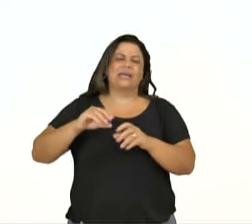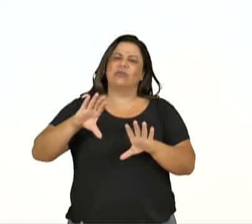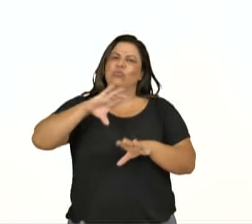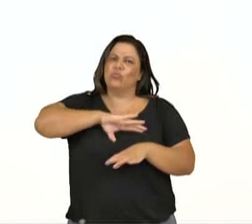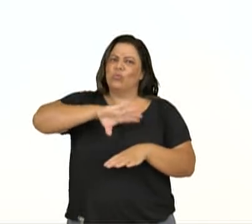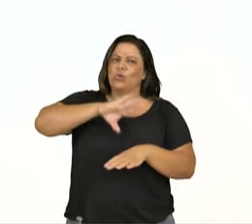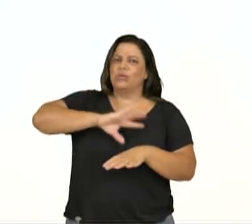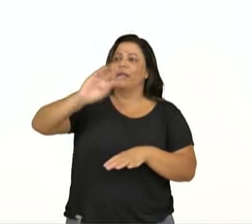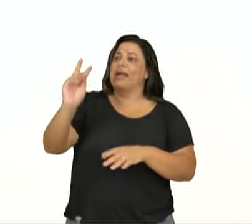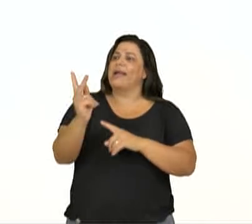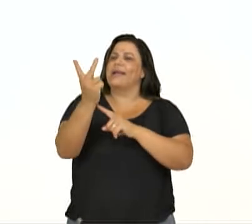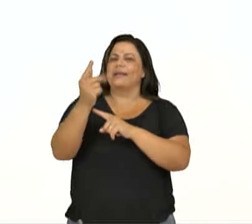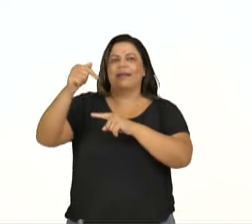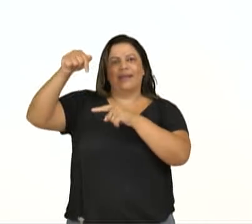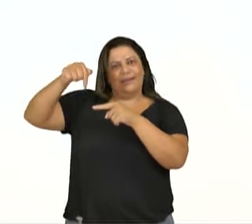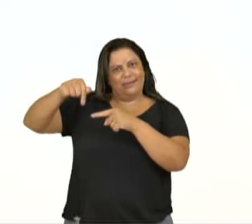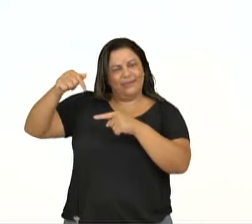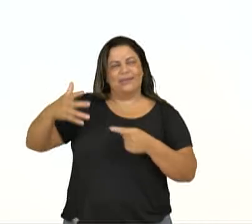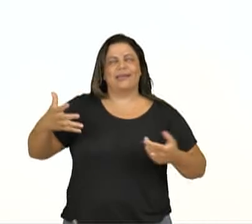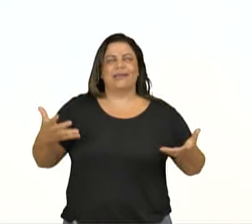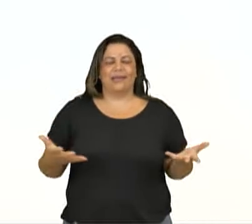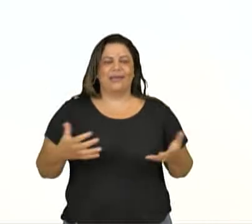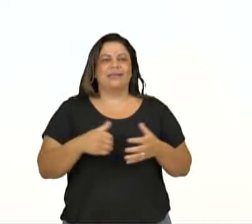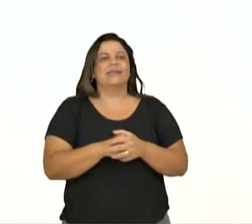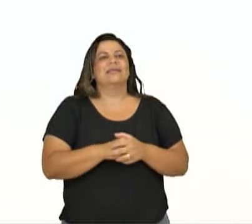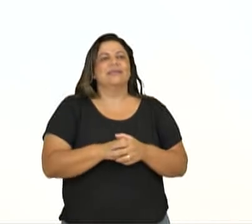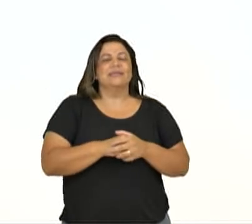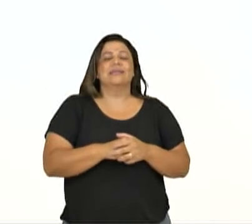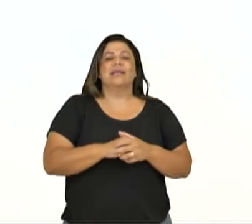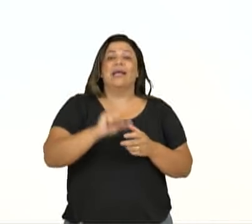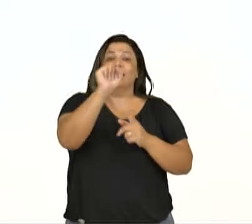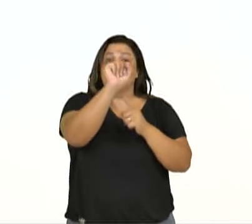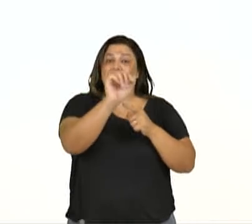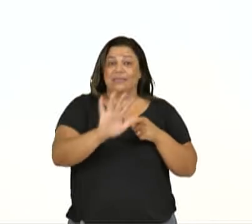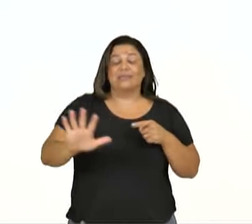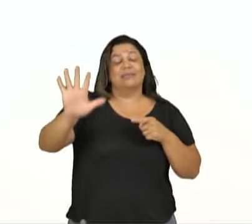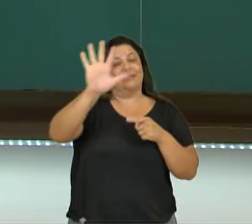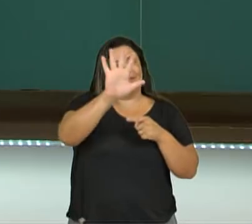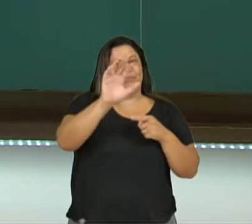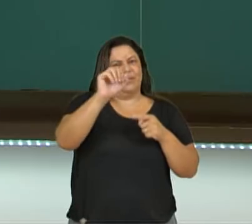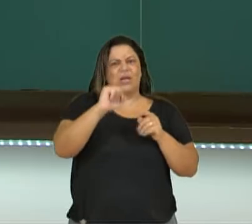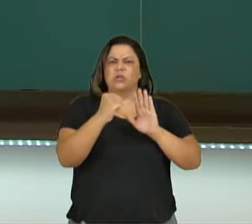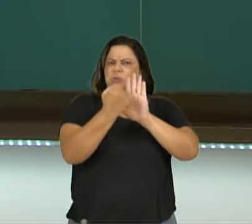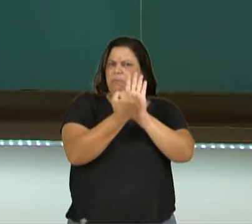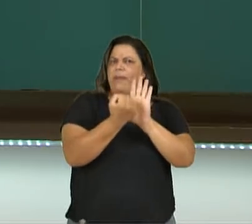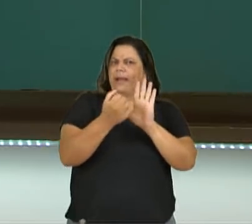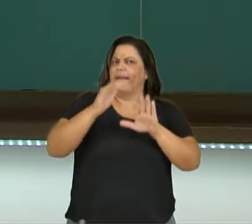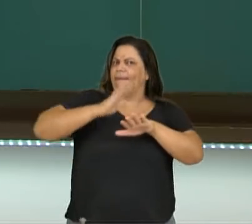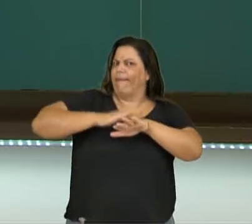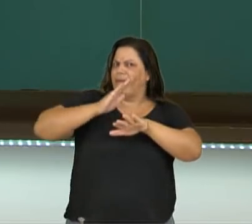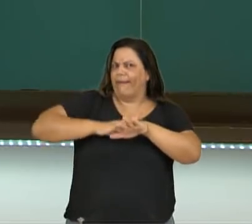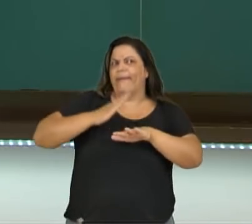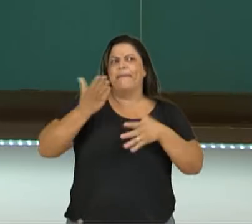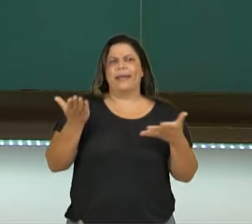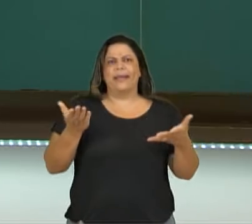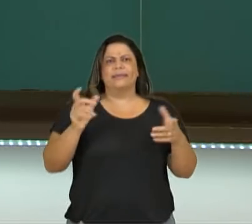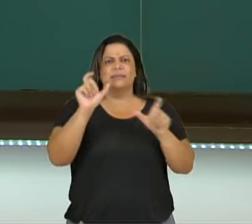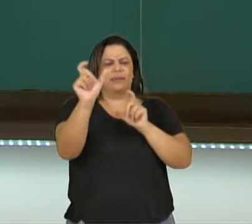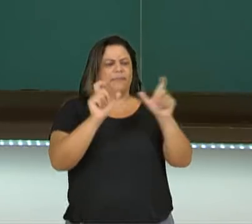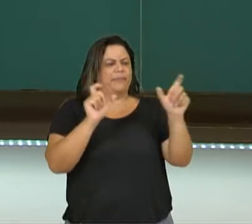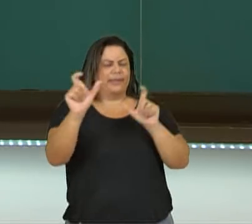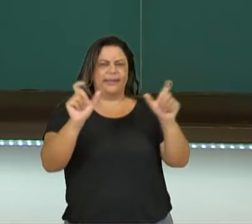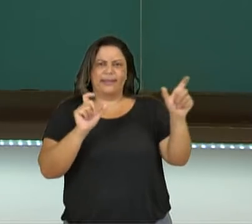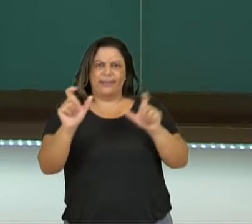refere a histórias em quadrinhos, né? Então, as imagens são mais marcantes do que as palavras, ou seja, a